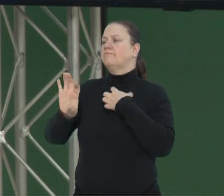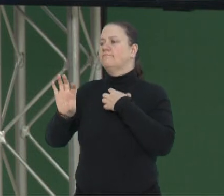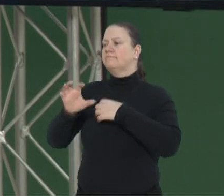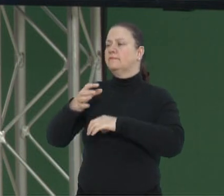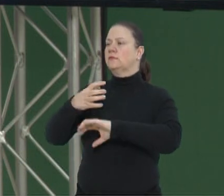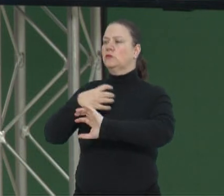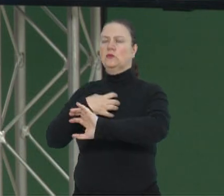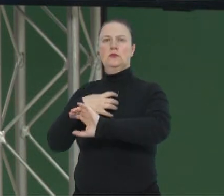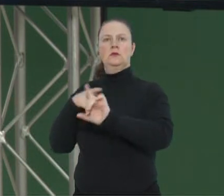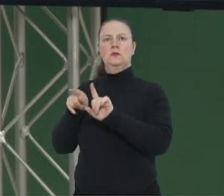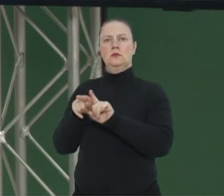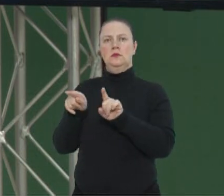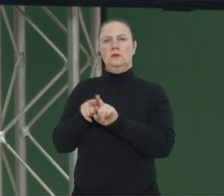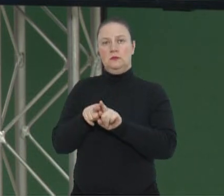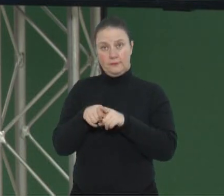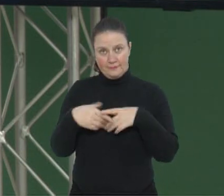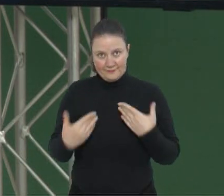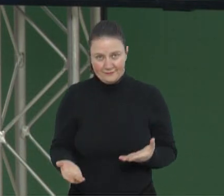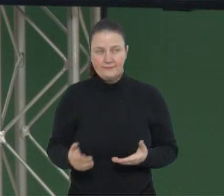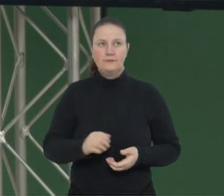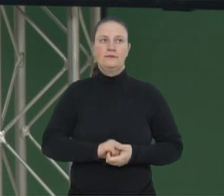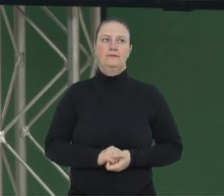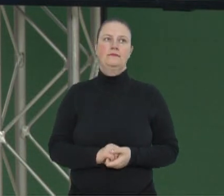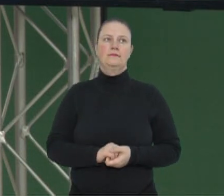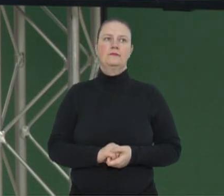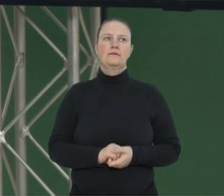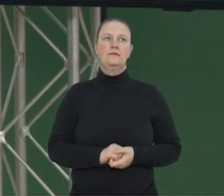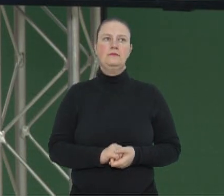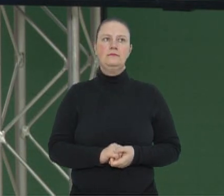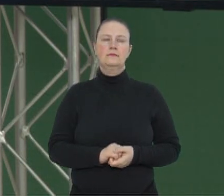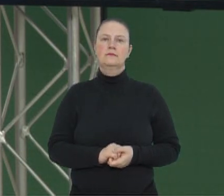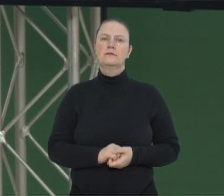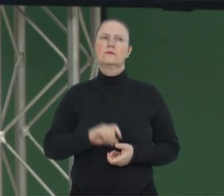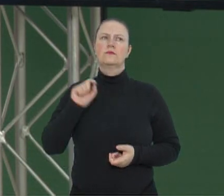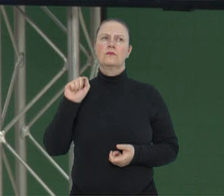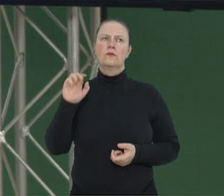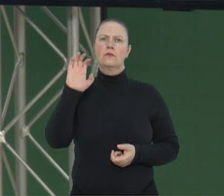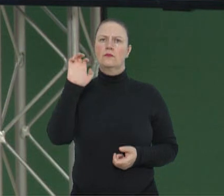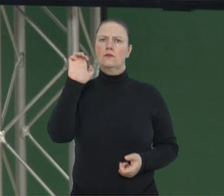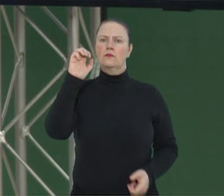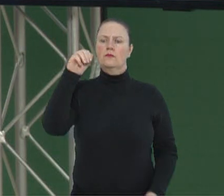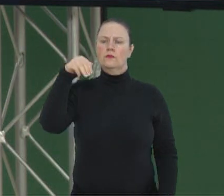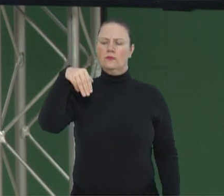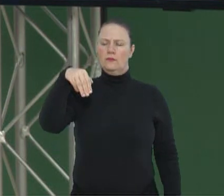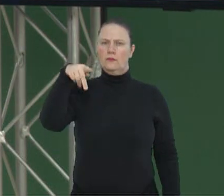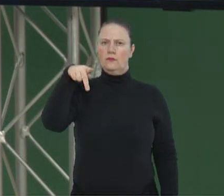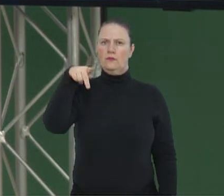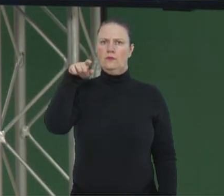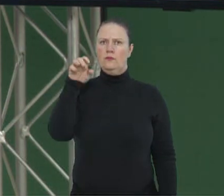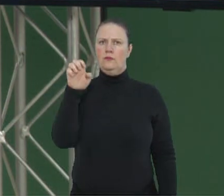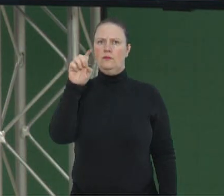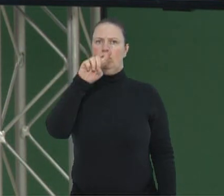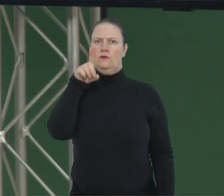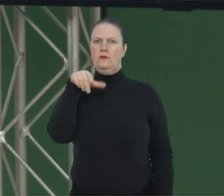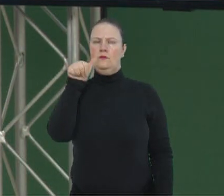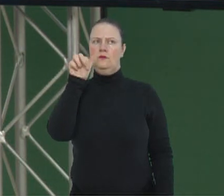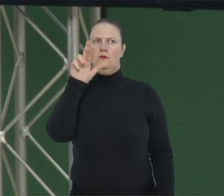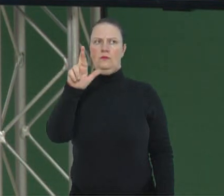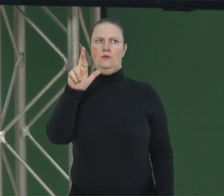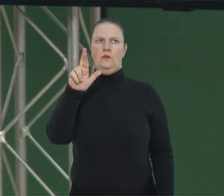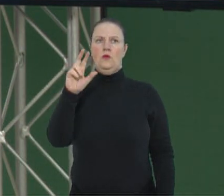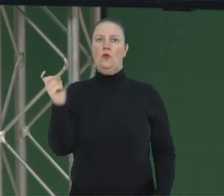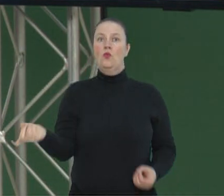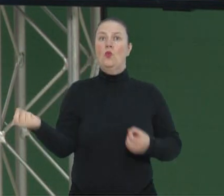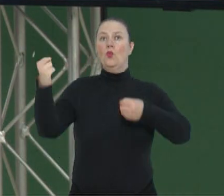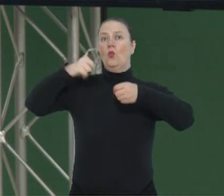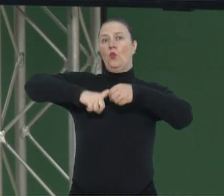outras culturas, por exemplo, es volver a empezar. Esse conceito, volver, de